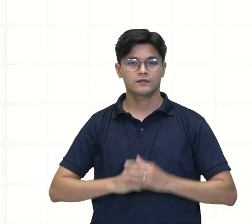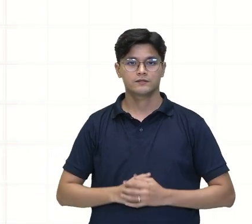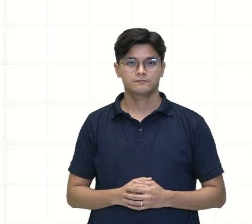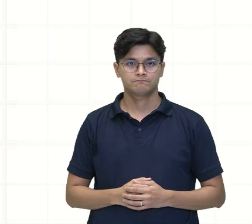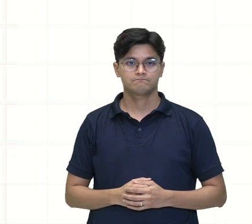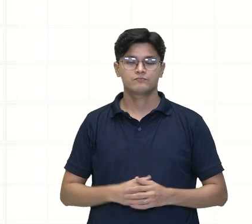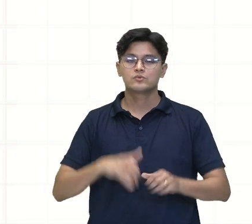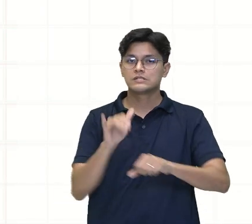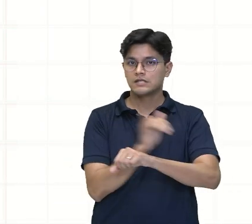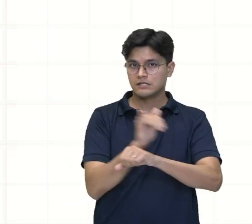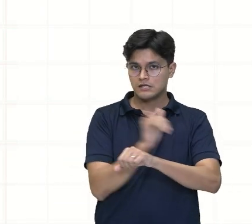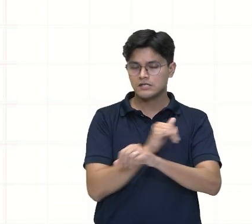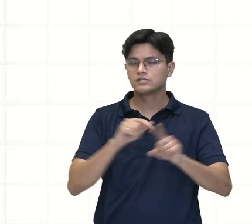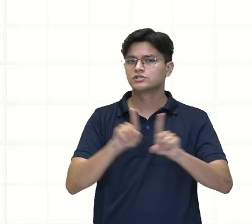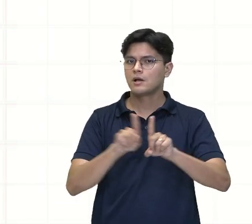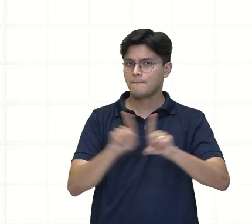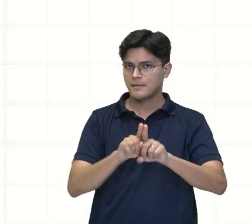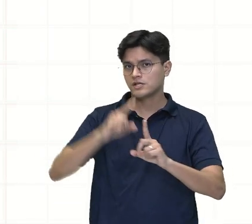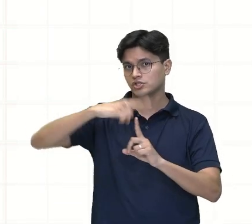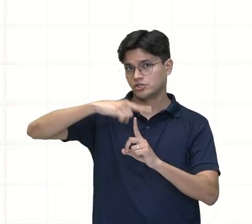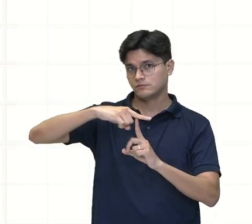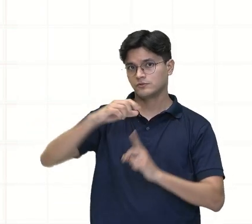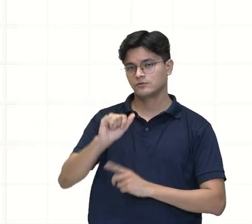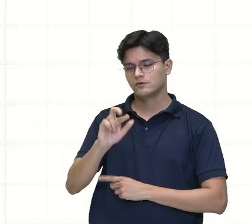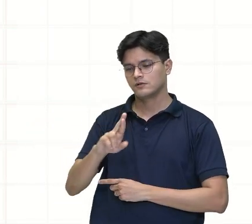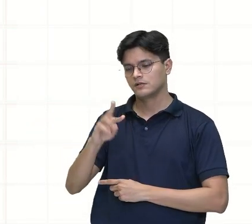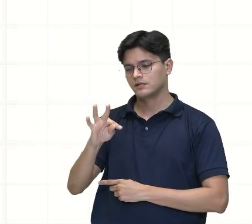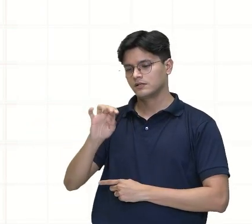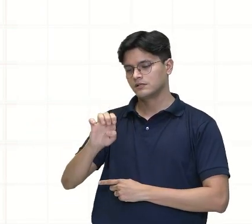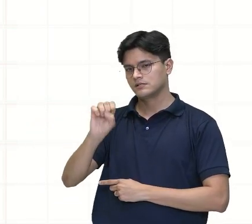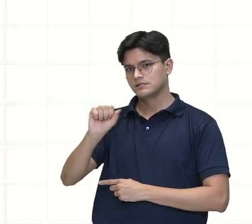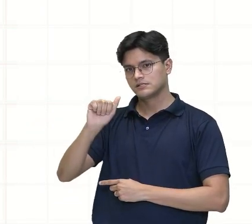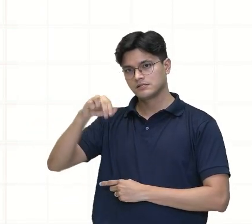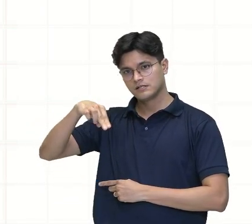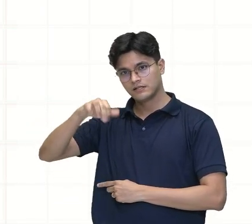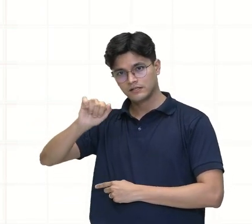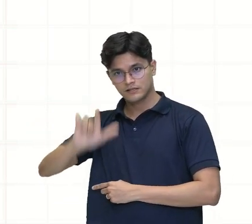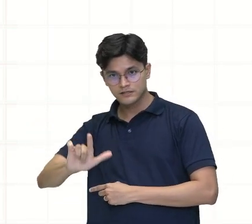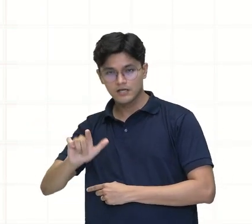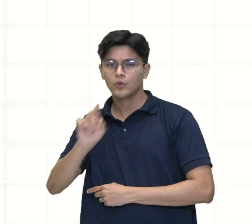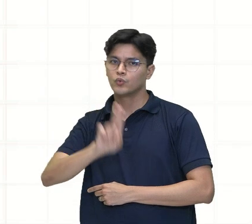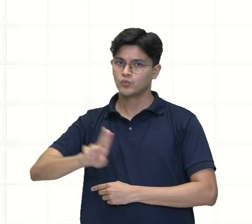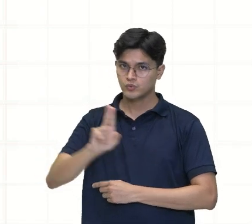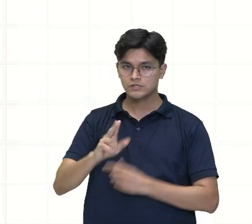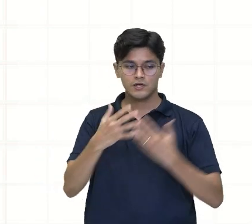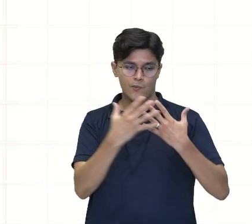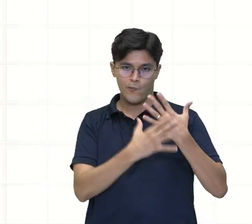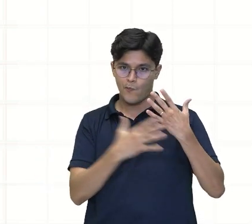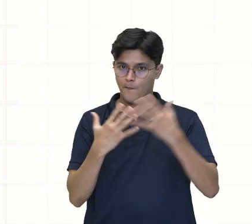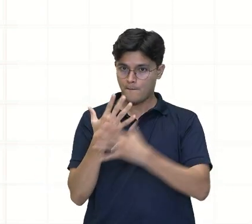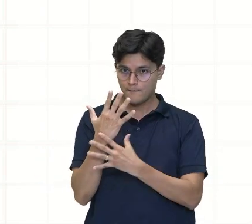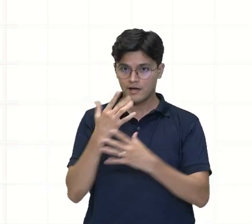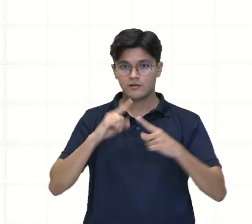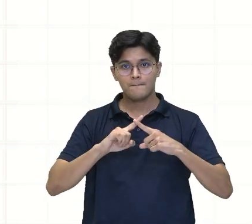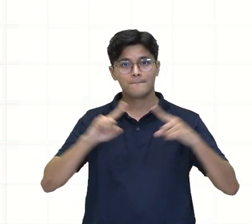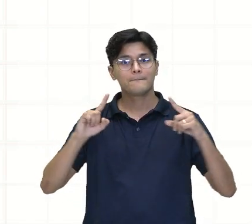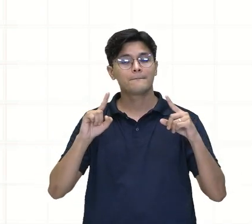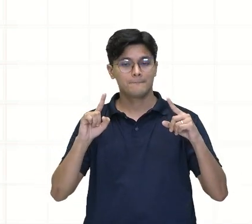também são artesanais, você faz a coisa meio que manualmente, sabe, utilizando ali o trabalho braçal mesmo, mas as tarefas,